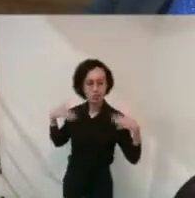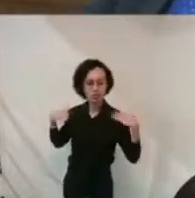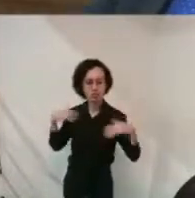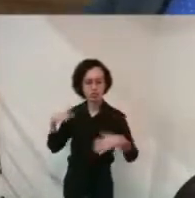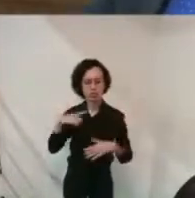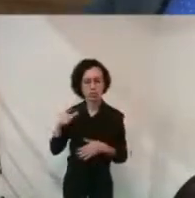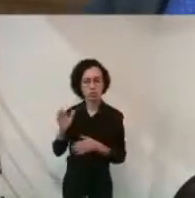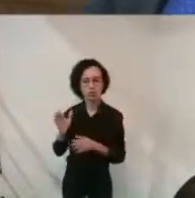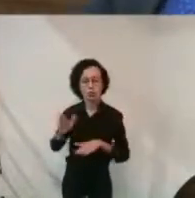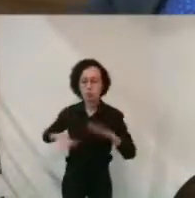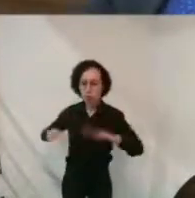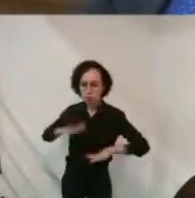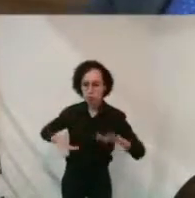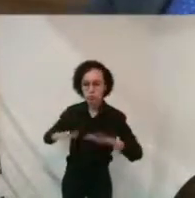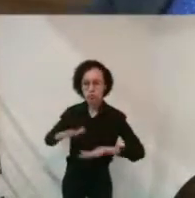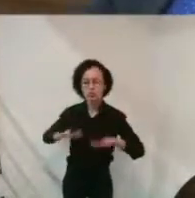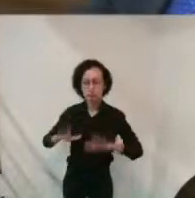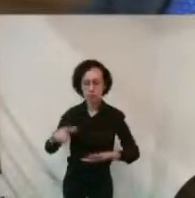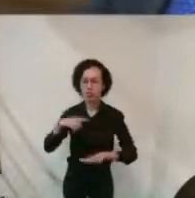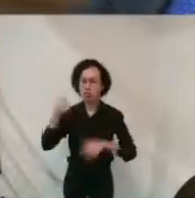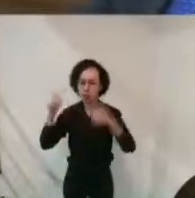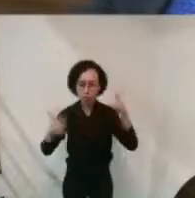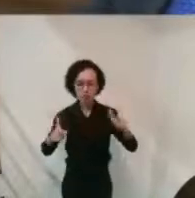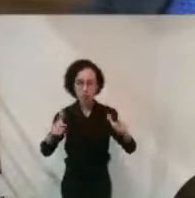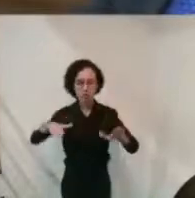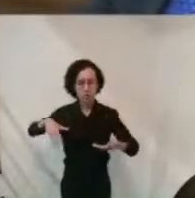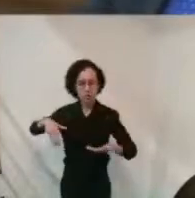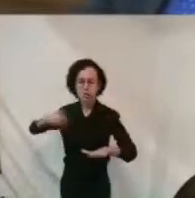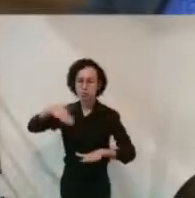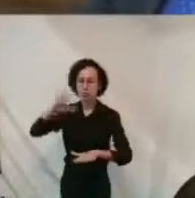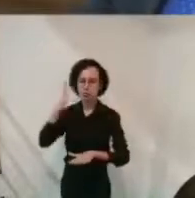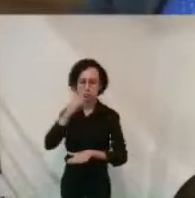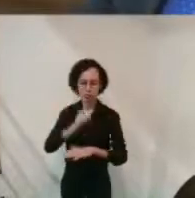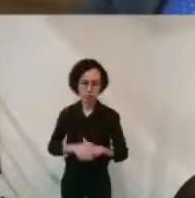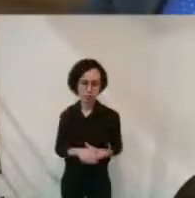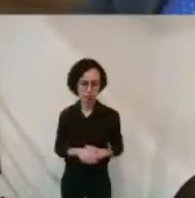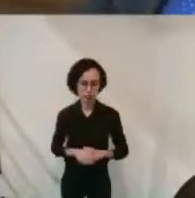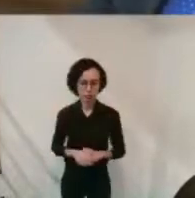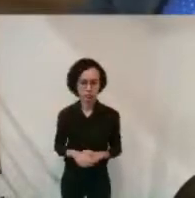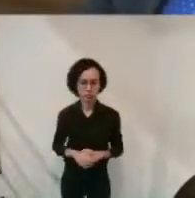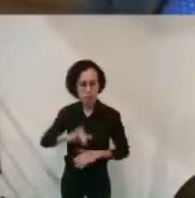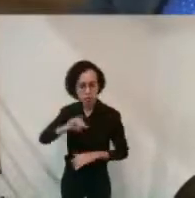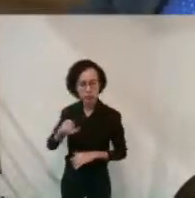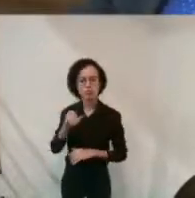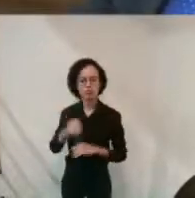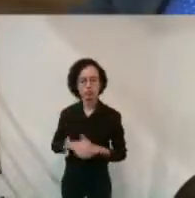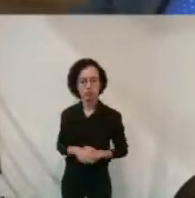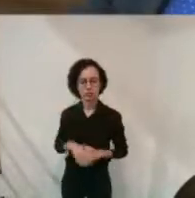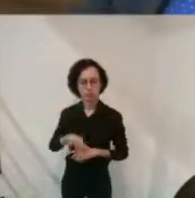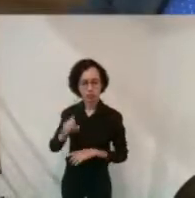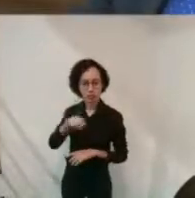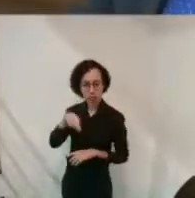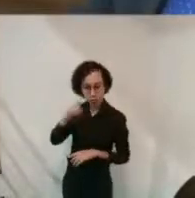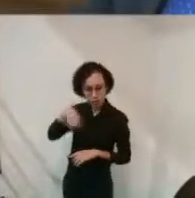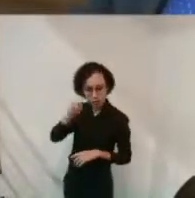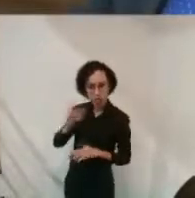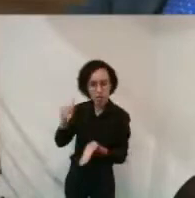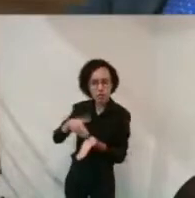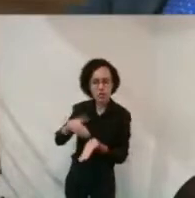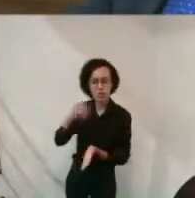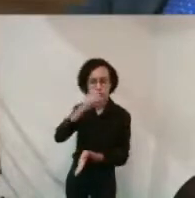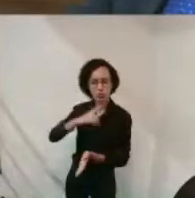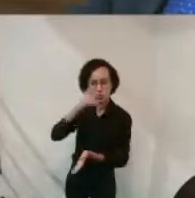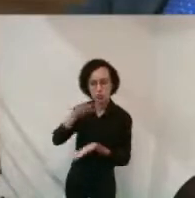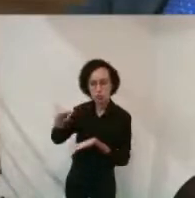mas temos outras praias ainda mais belas, não é? Aproveitem, quem estiver aqui até o domingo, eu